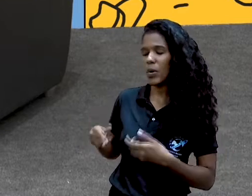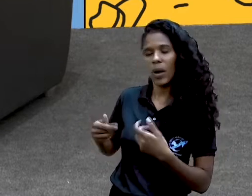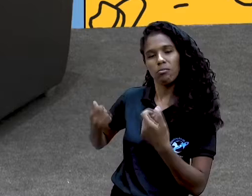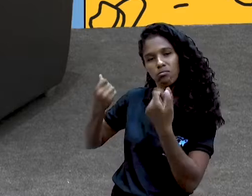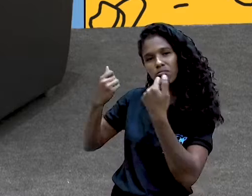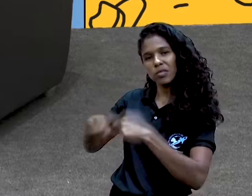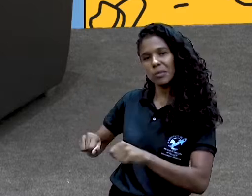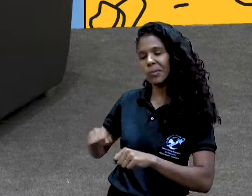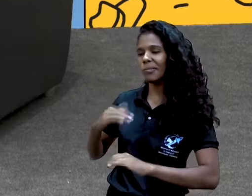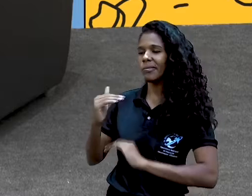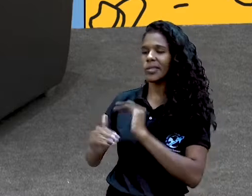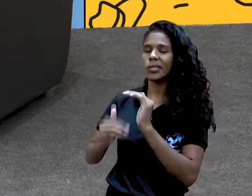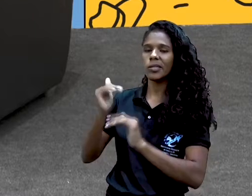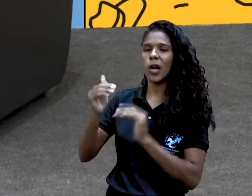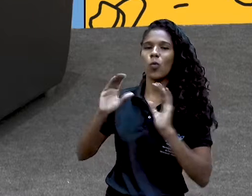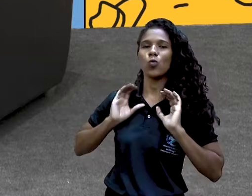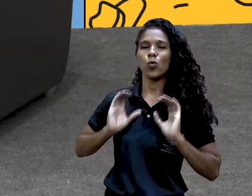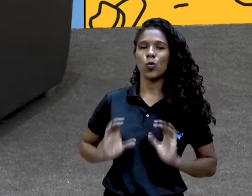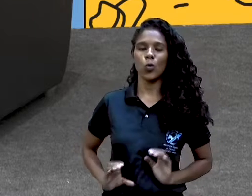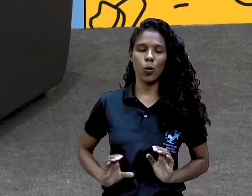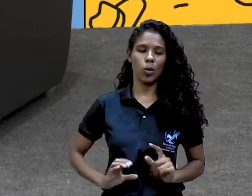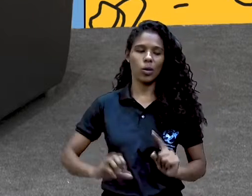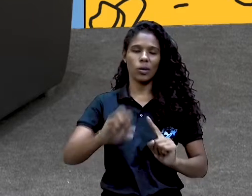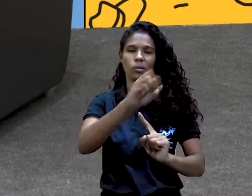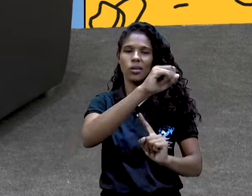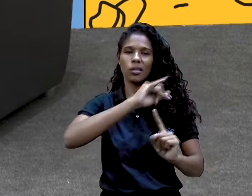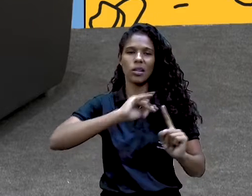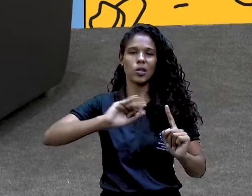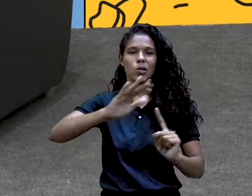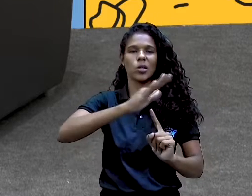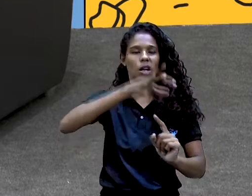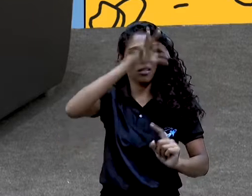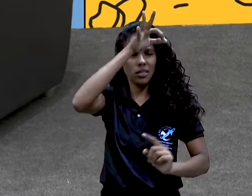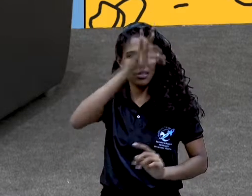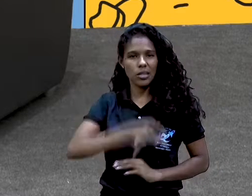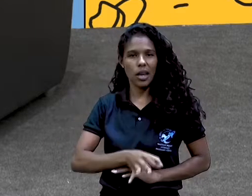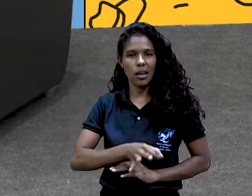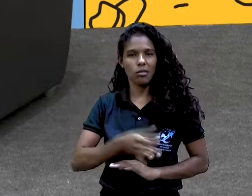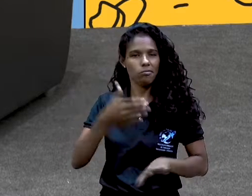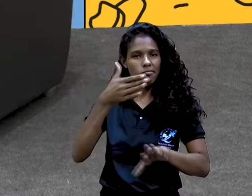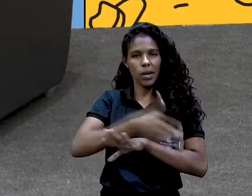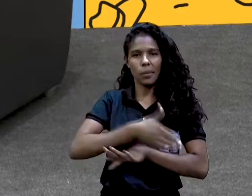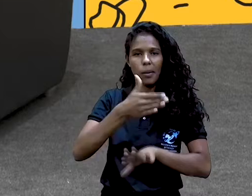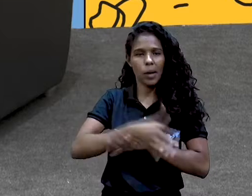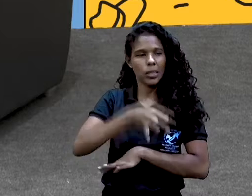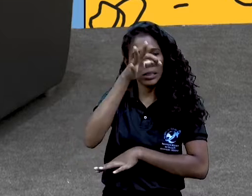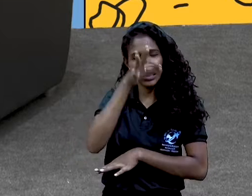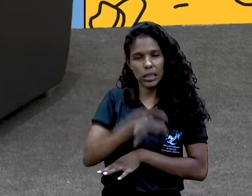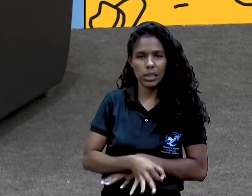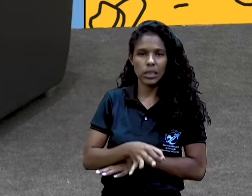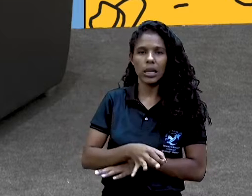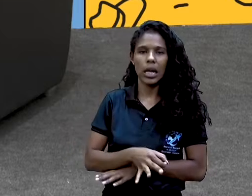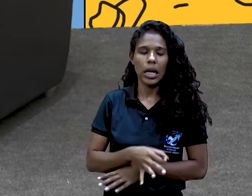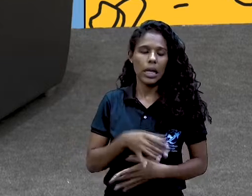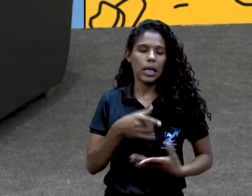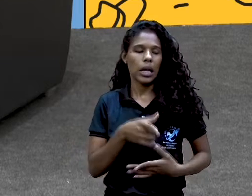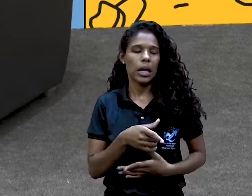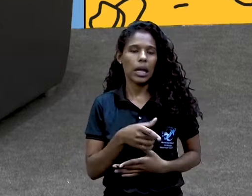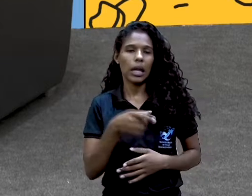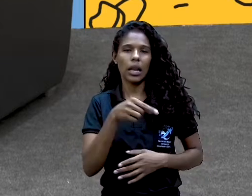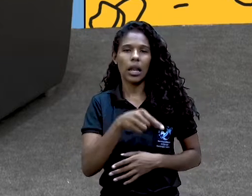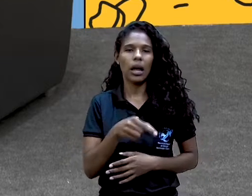de uma sociedade, né? Vai colocar ela inserida no mundo onde ela tenha versatilidade